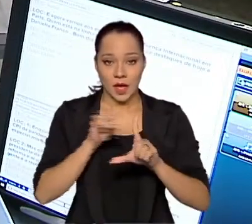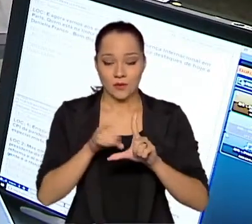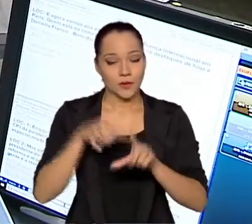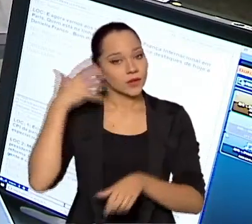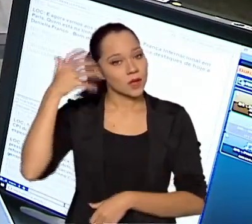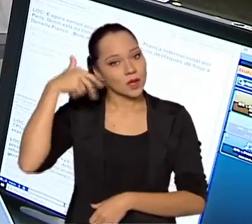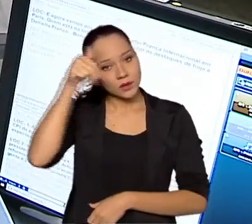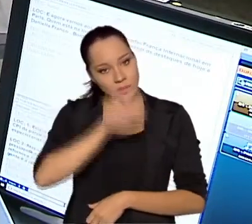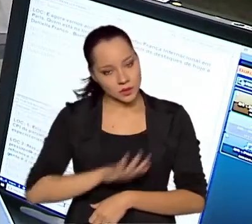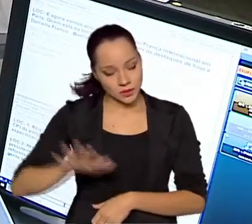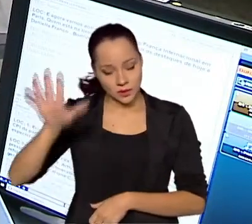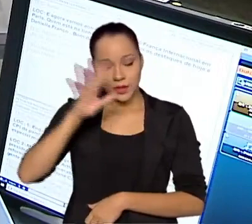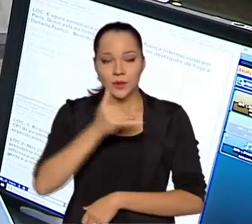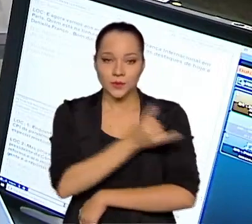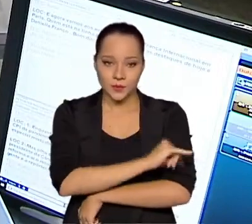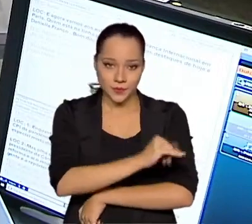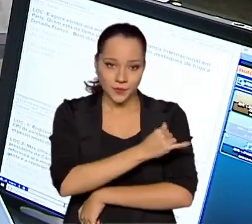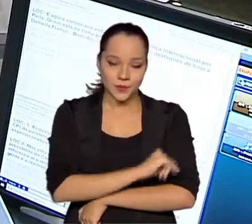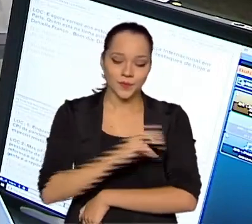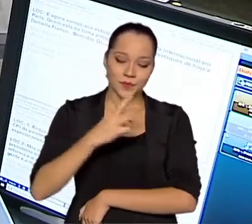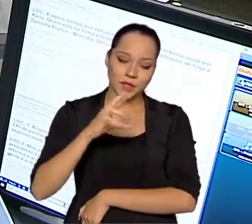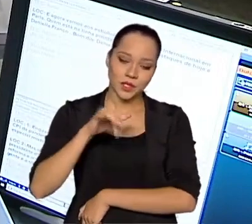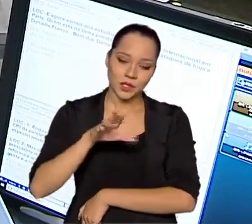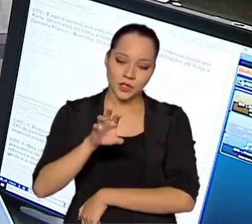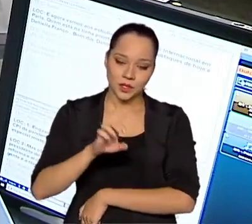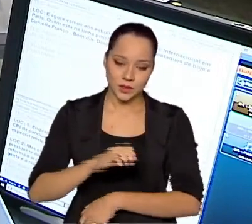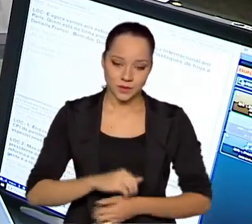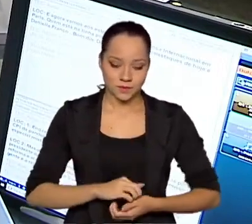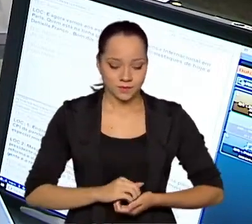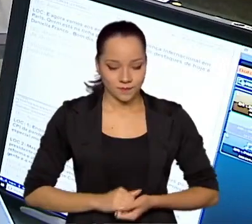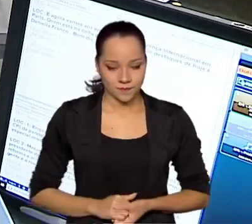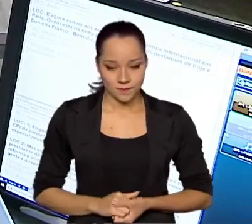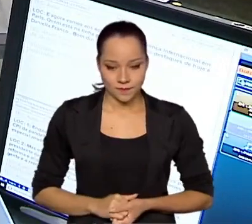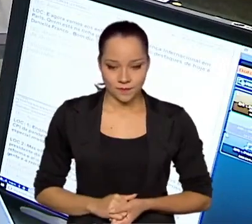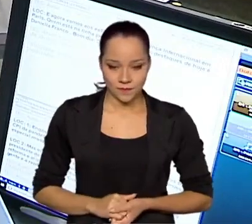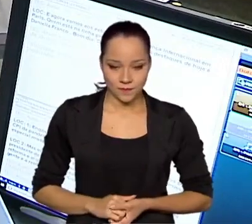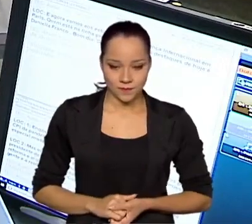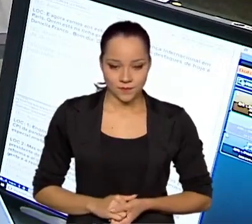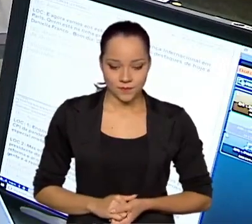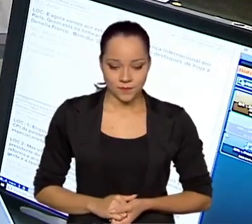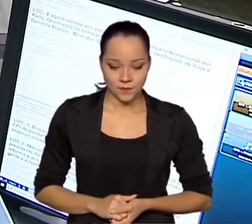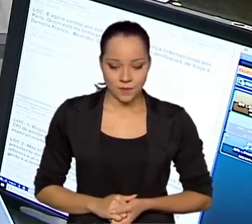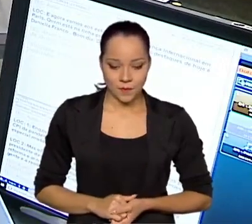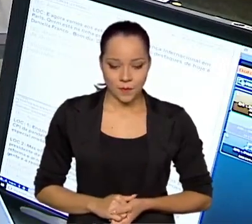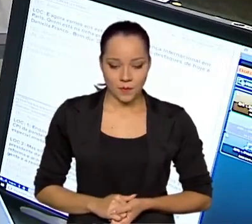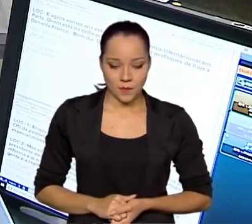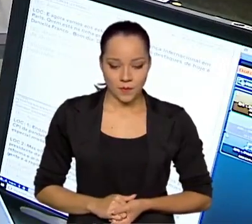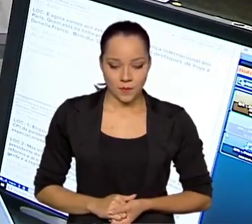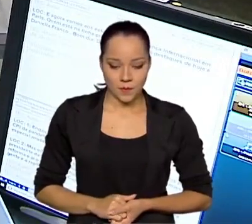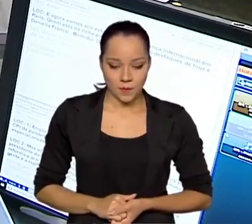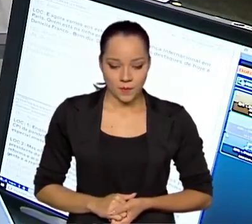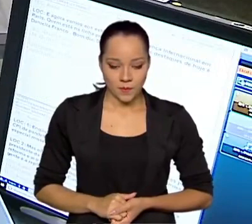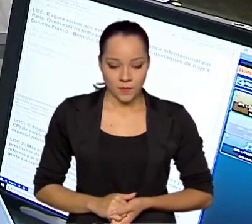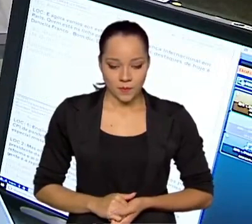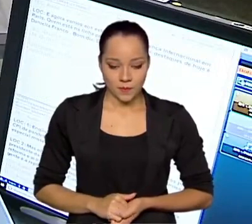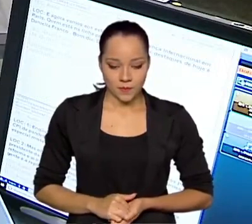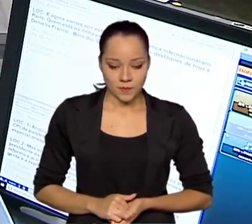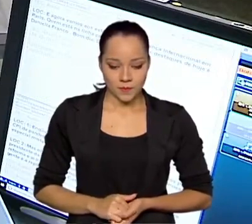da Rádio Nacional no Rio de Janeiro, Cristiane Ribeiro. Obrigada, Cristiane.